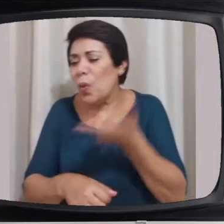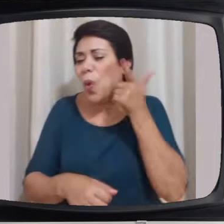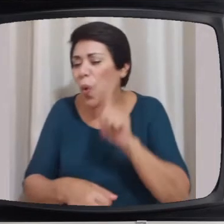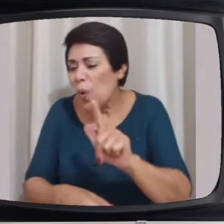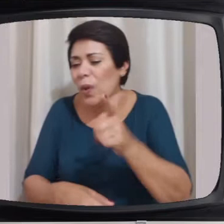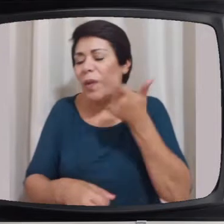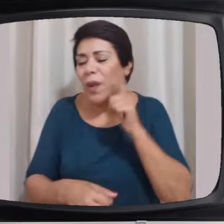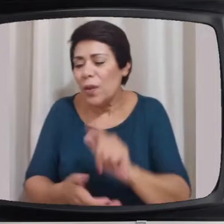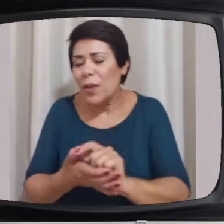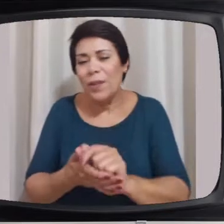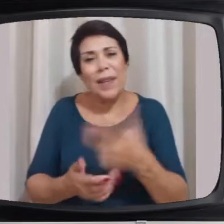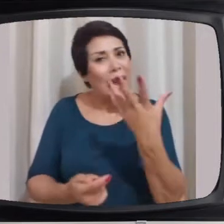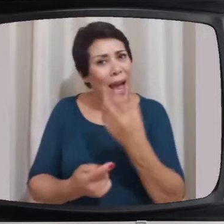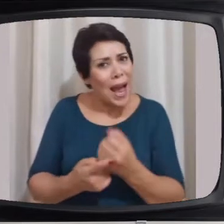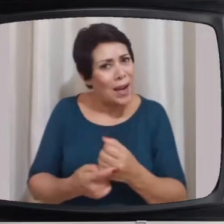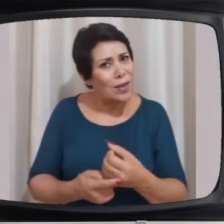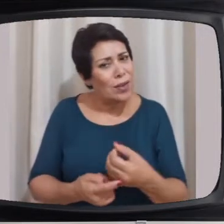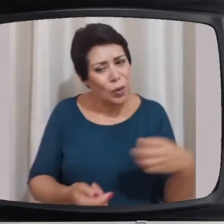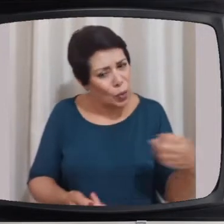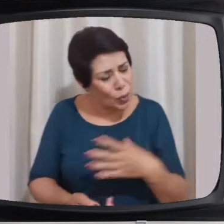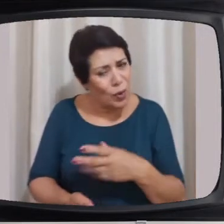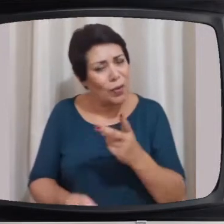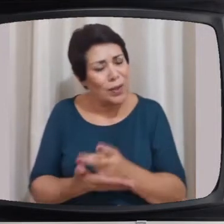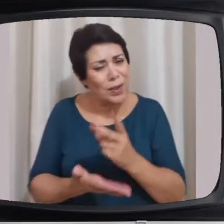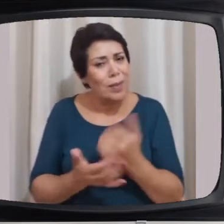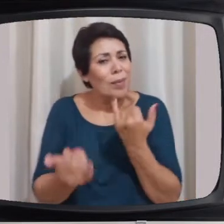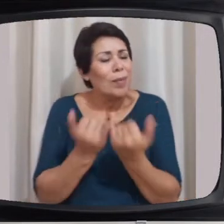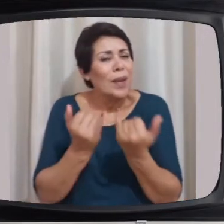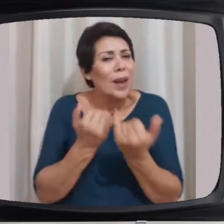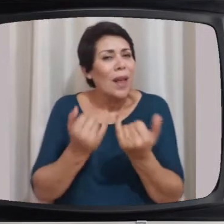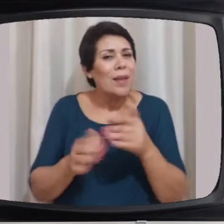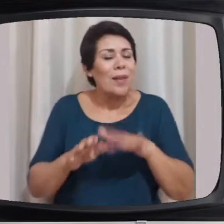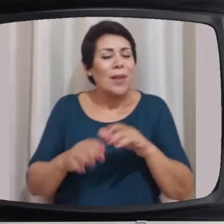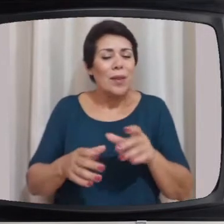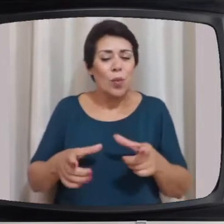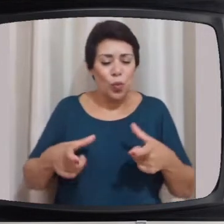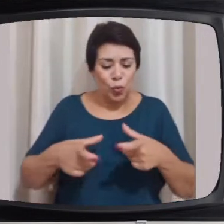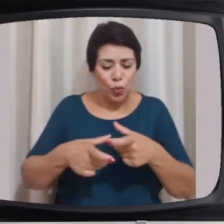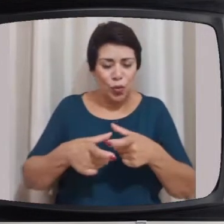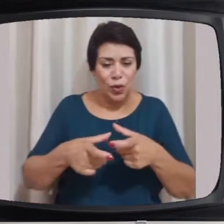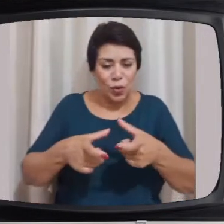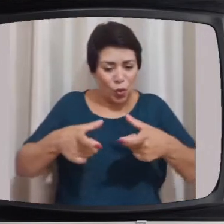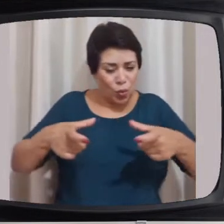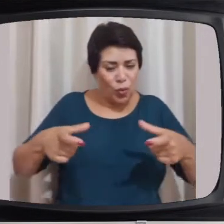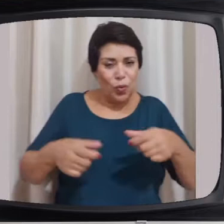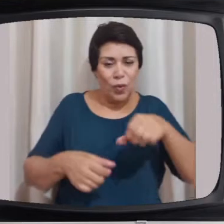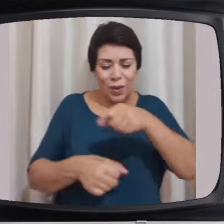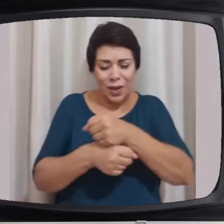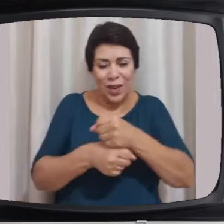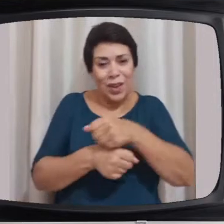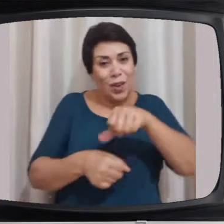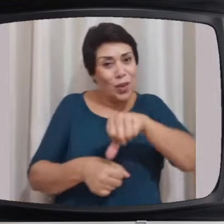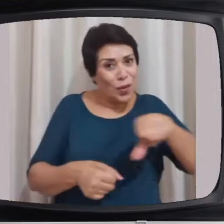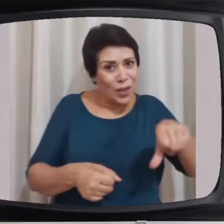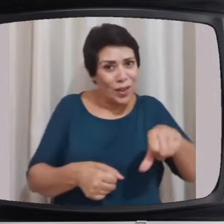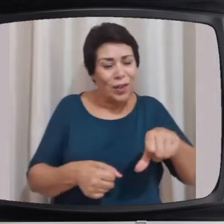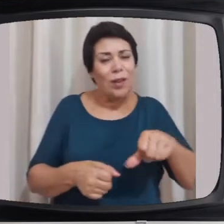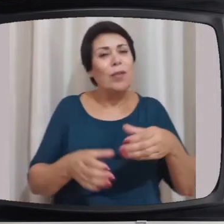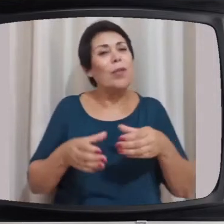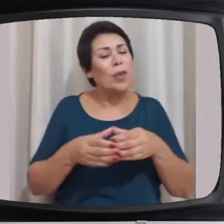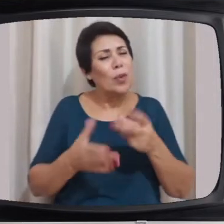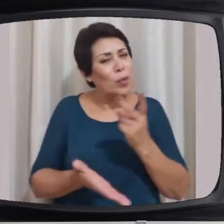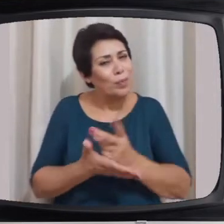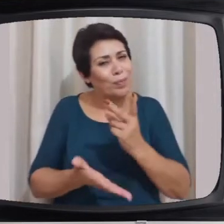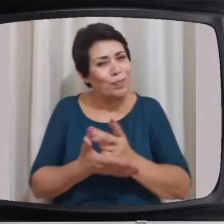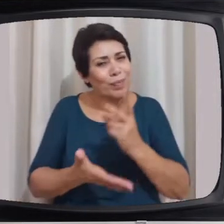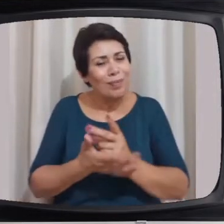deles continua sempre tão atual, né? Às vezes um disco lá, o Isopor, que é de 99, tão atualíssimo, e o Pato Fu faz isso com uma